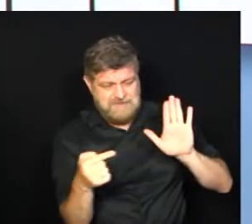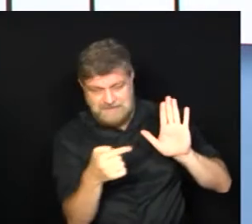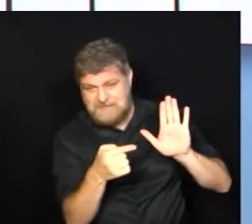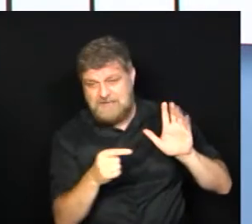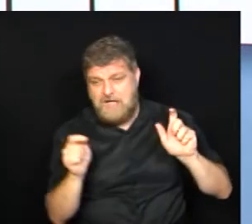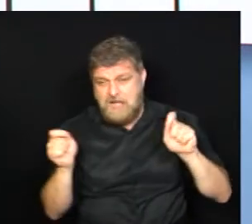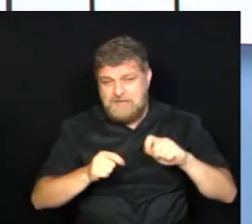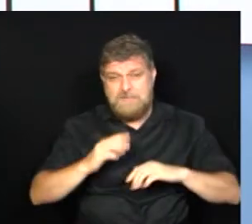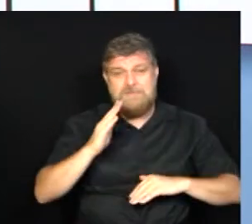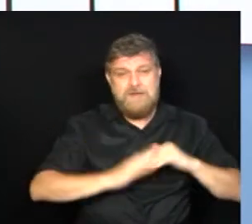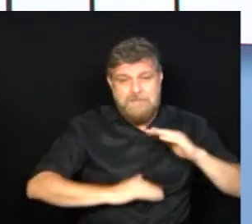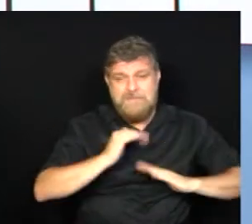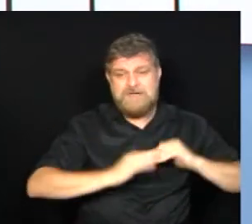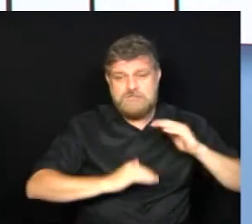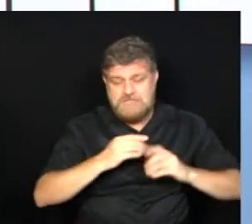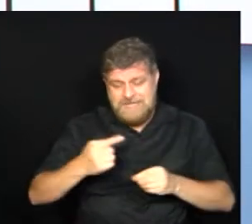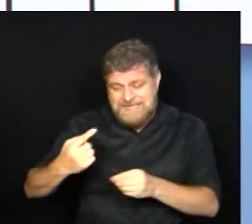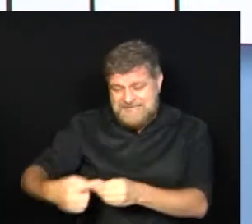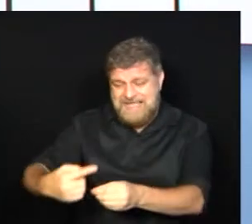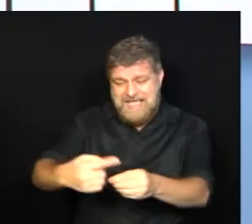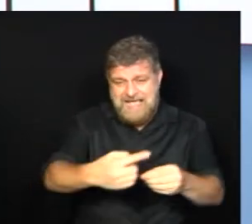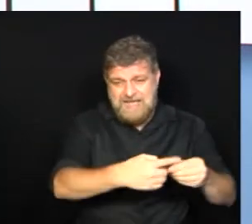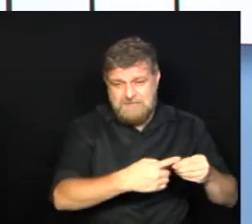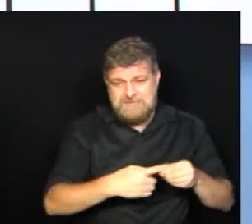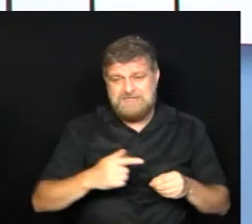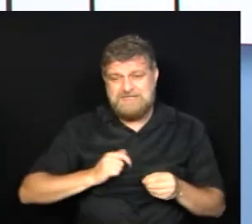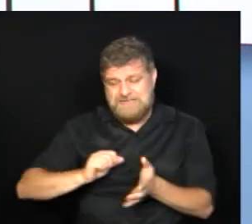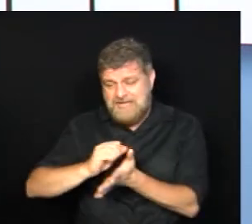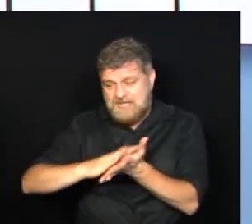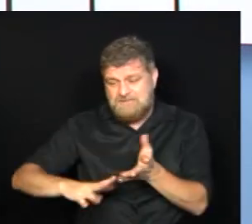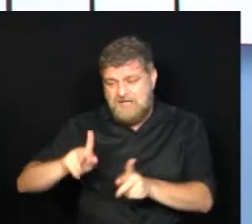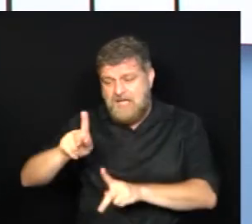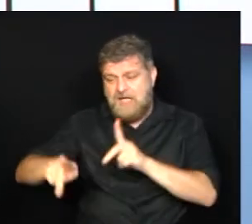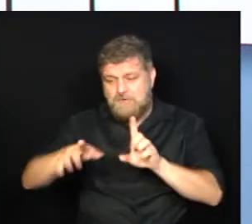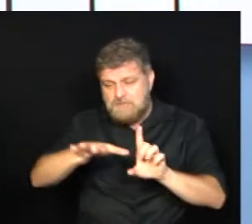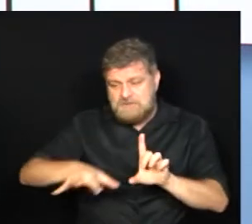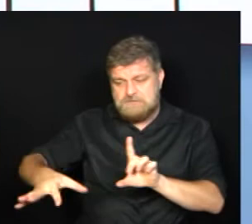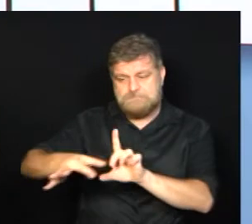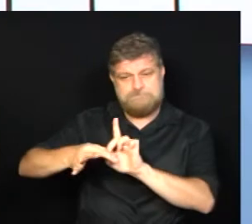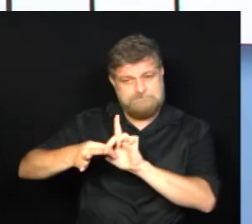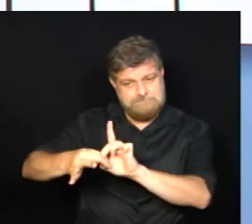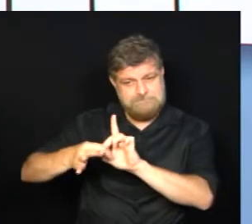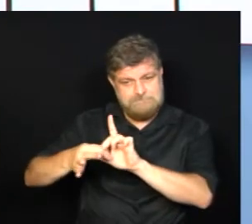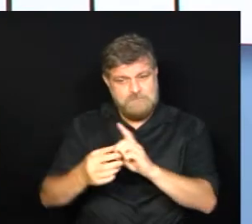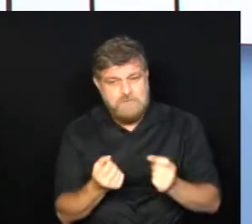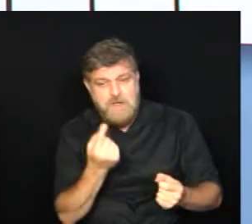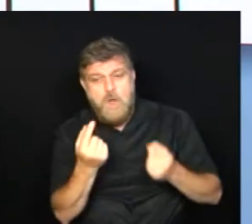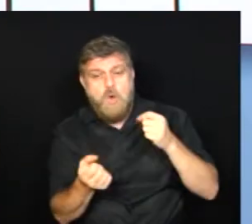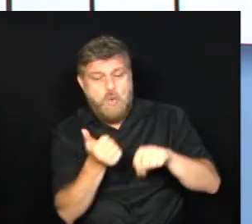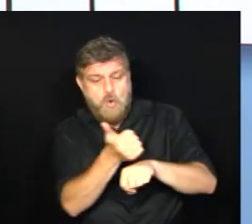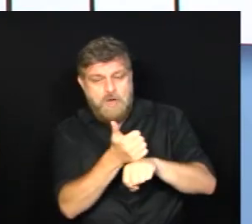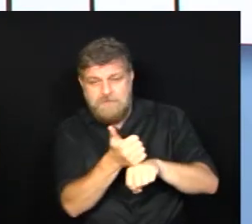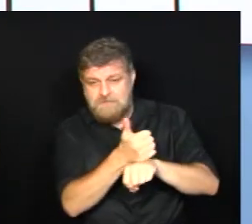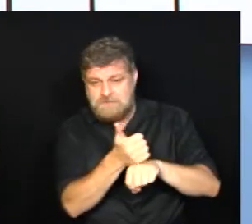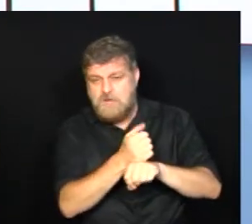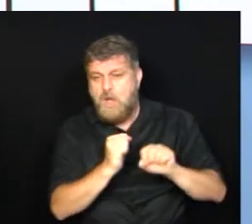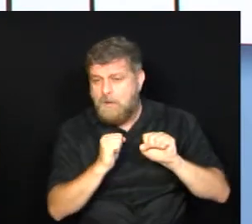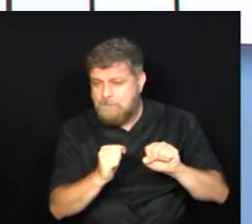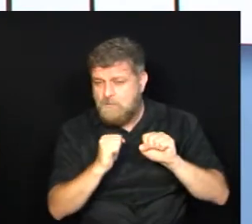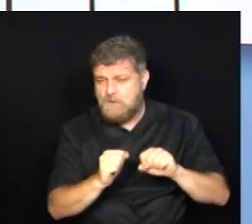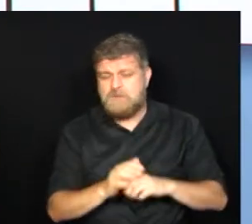elas pratiquem no seu município essas atividades com a população idosa. E alguns profissionais agora poderão fazer isso.